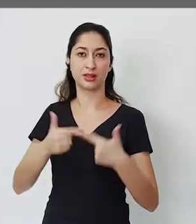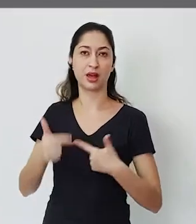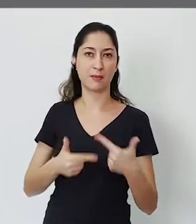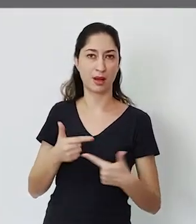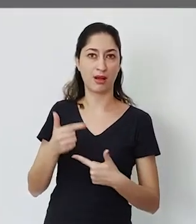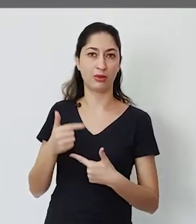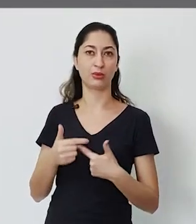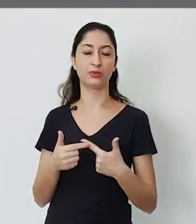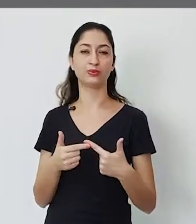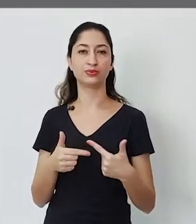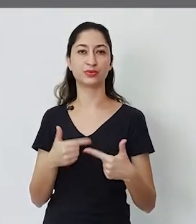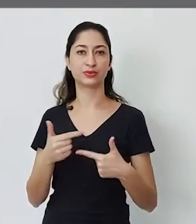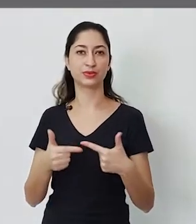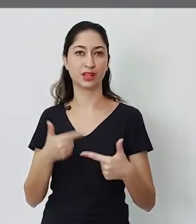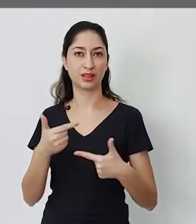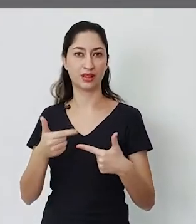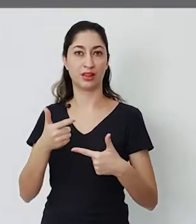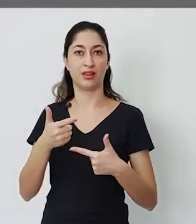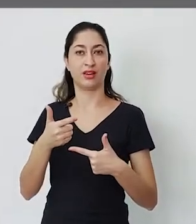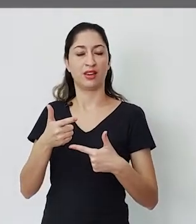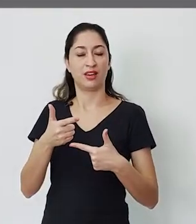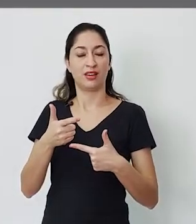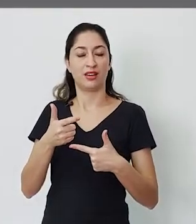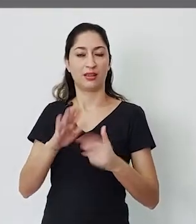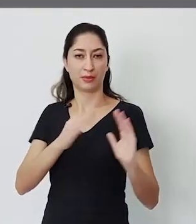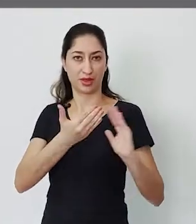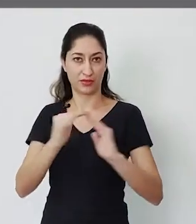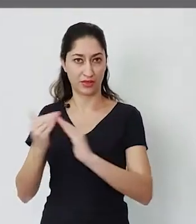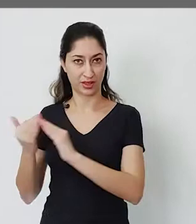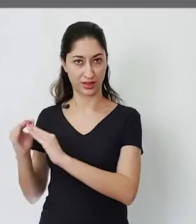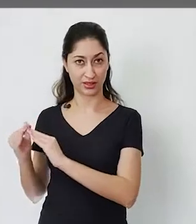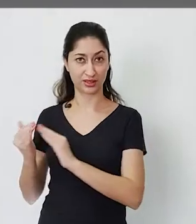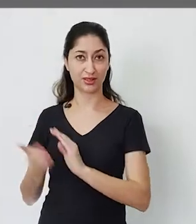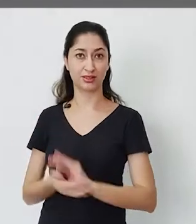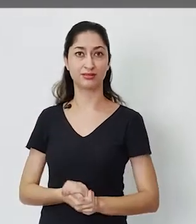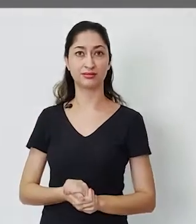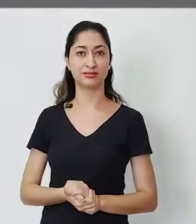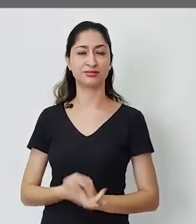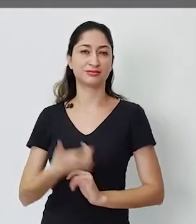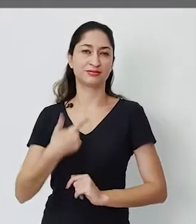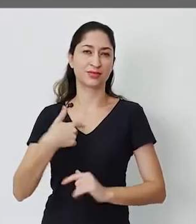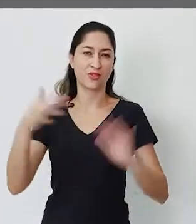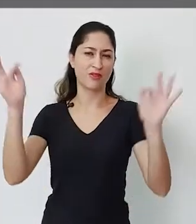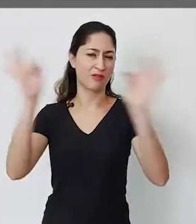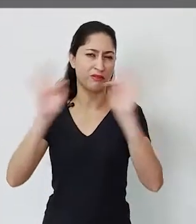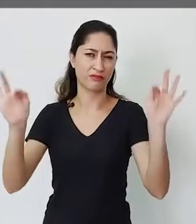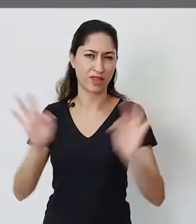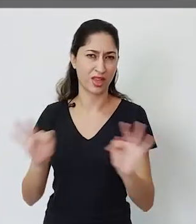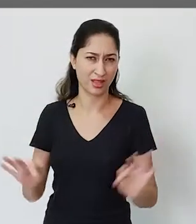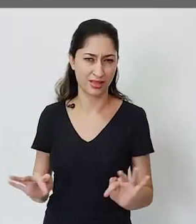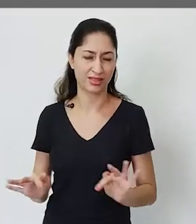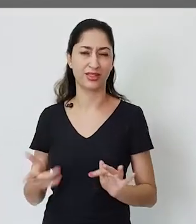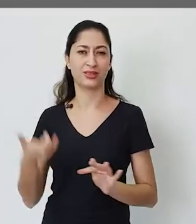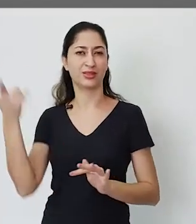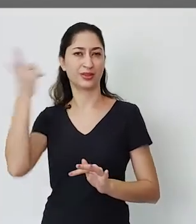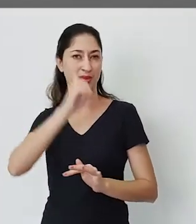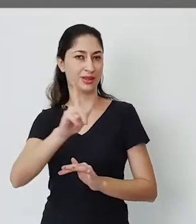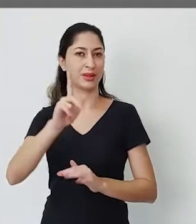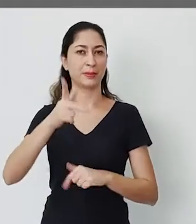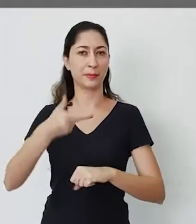que estreia no segundo semestre de 2020. Ó, primeira mão, hein? Ali, ó, quase.